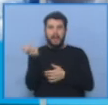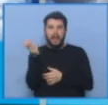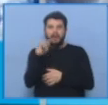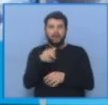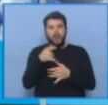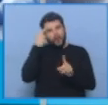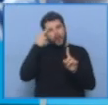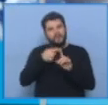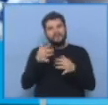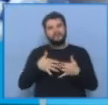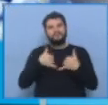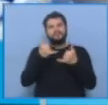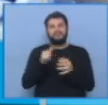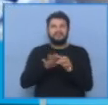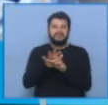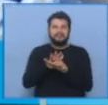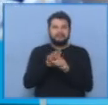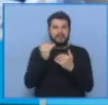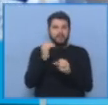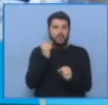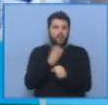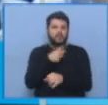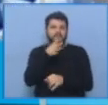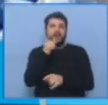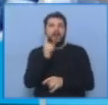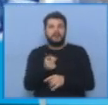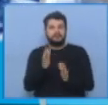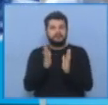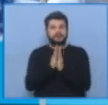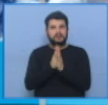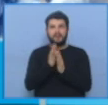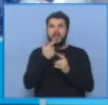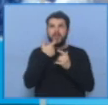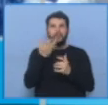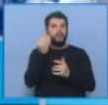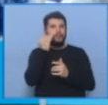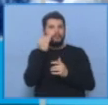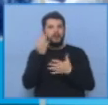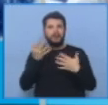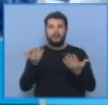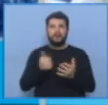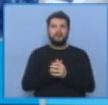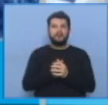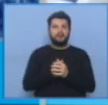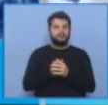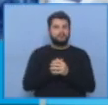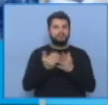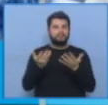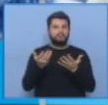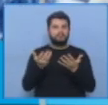também não se caia no outro extremo, que é dizer que a Igreja é tudo assim, que não tem